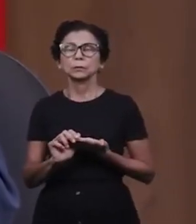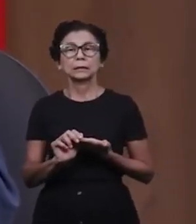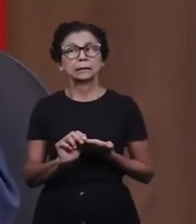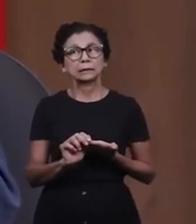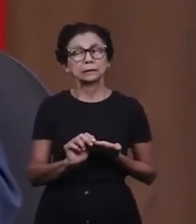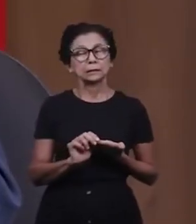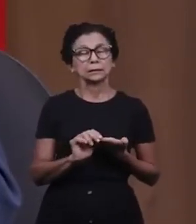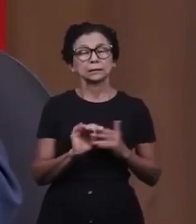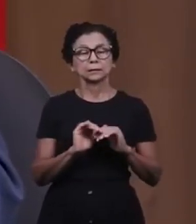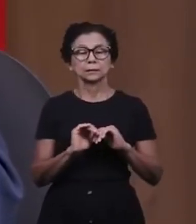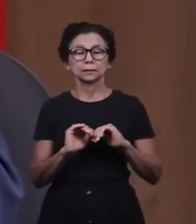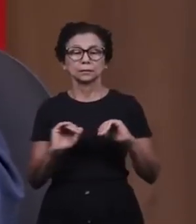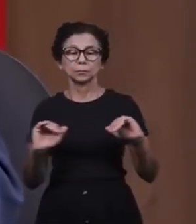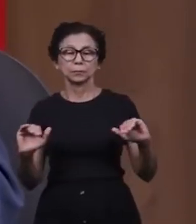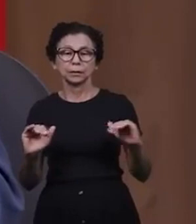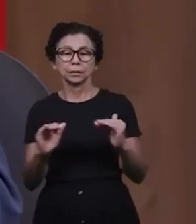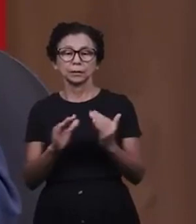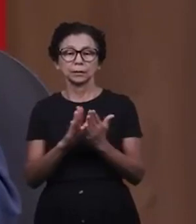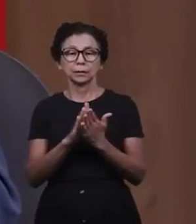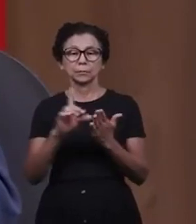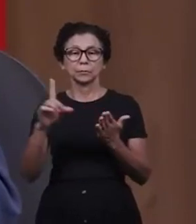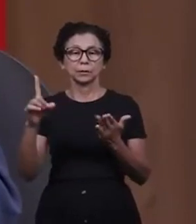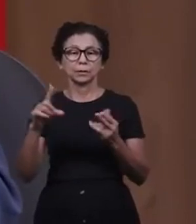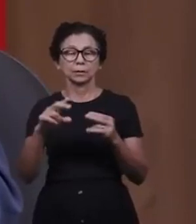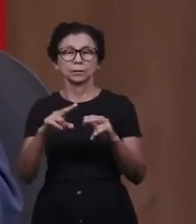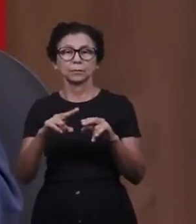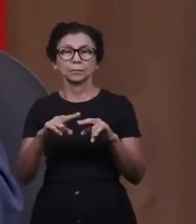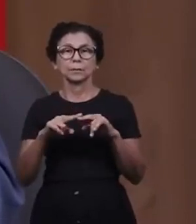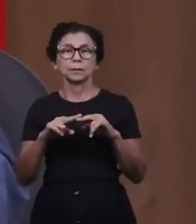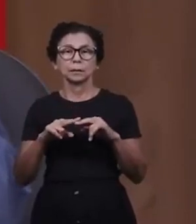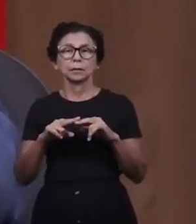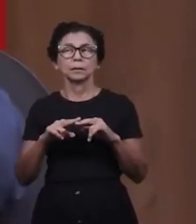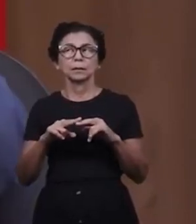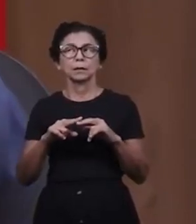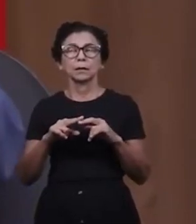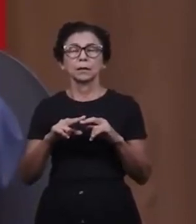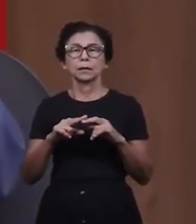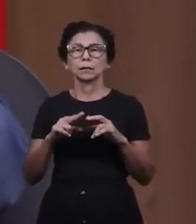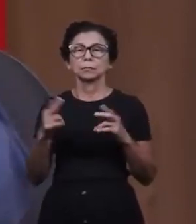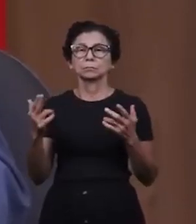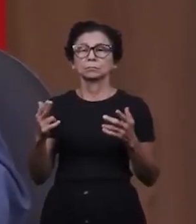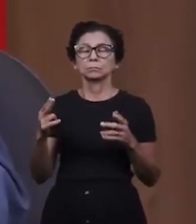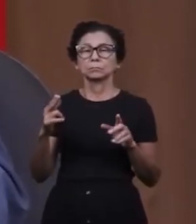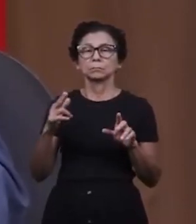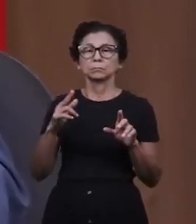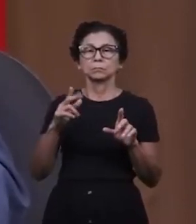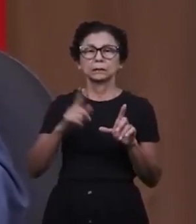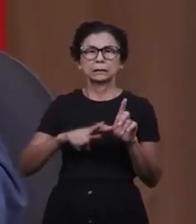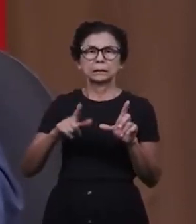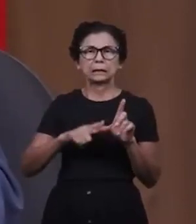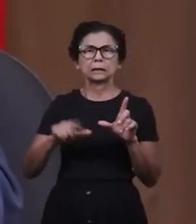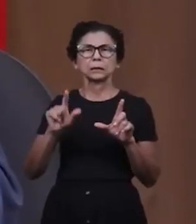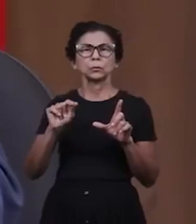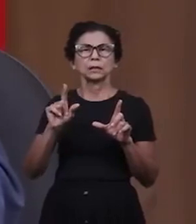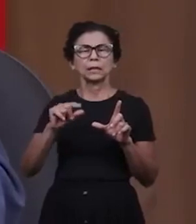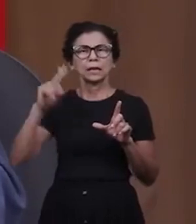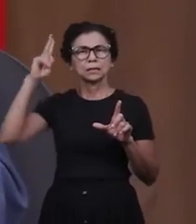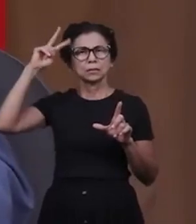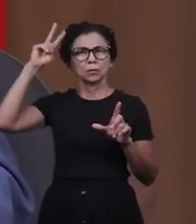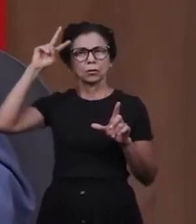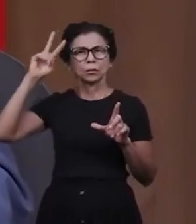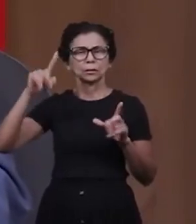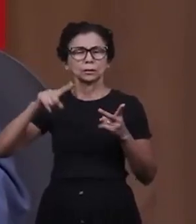letra e o espírito e tal, e é uma coisa que nós nos preocupamos com isso porque